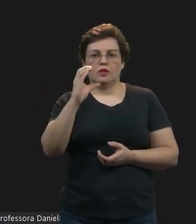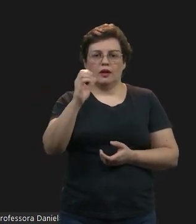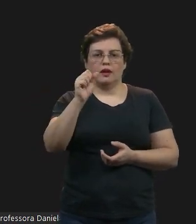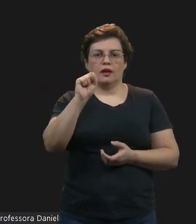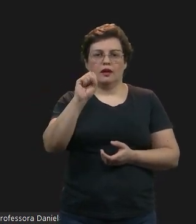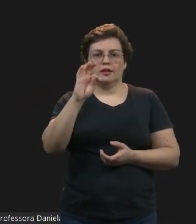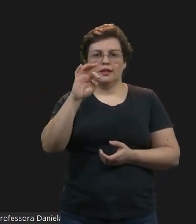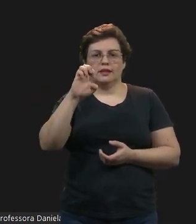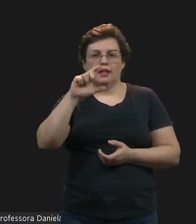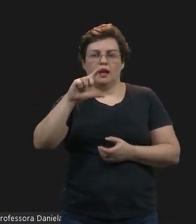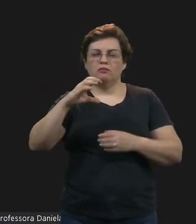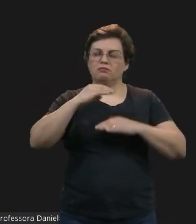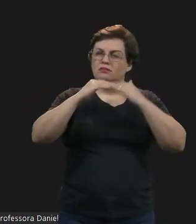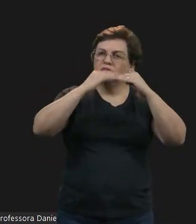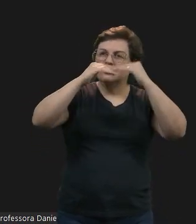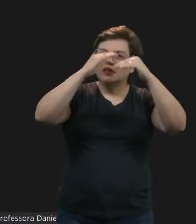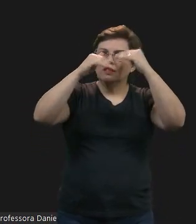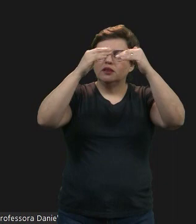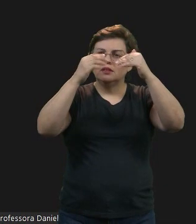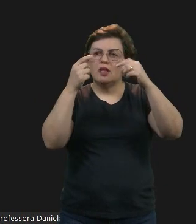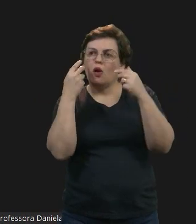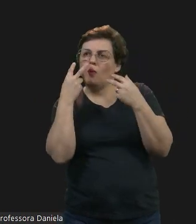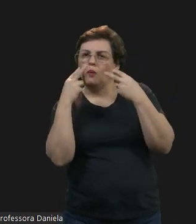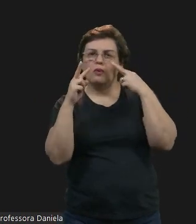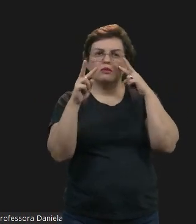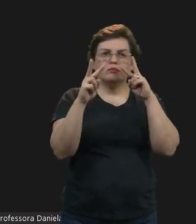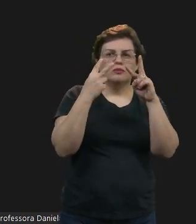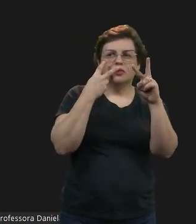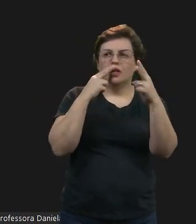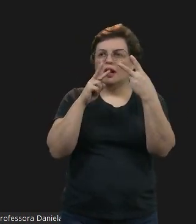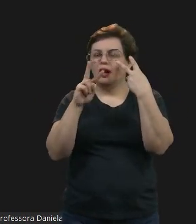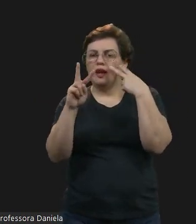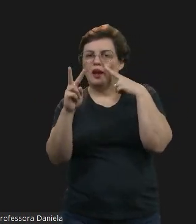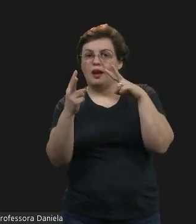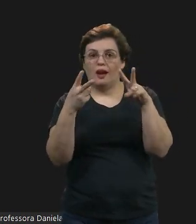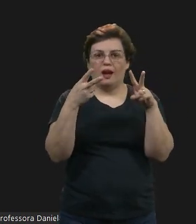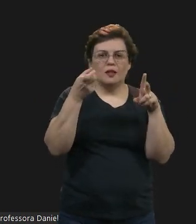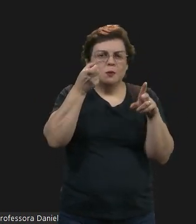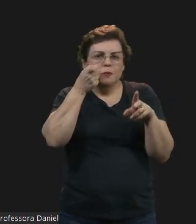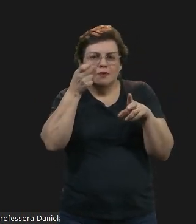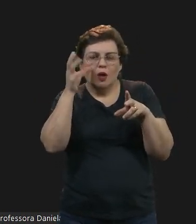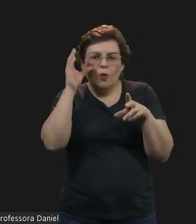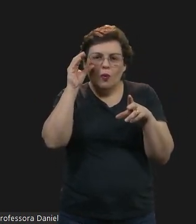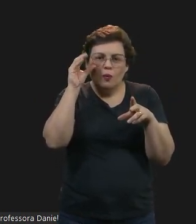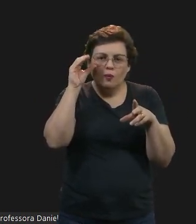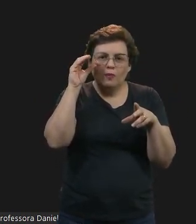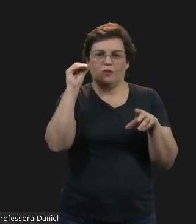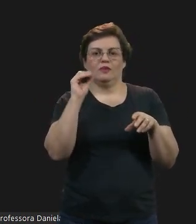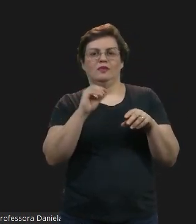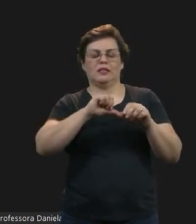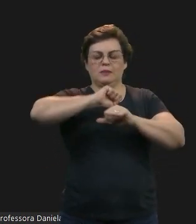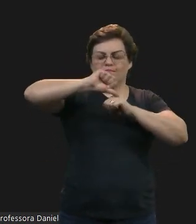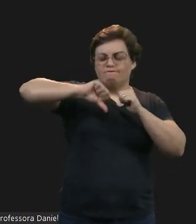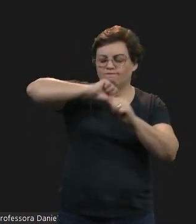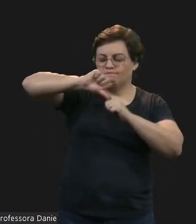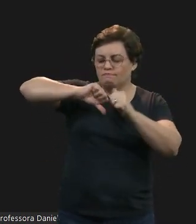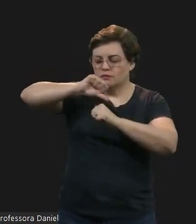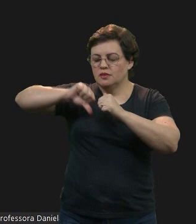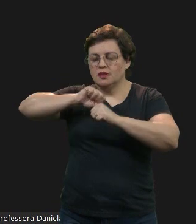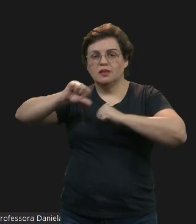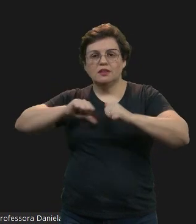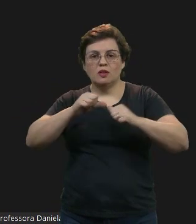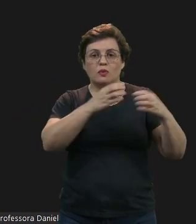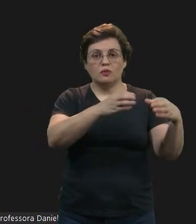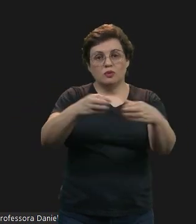construídas aos olhares curiosos de Celinho, que viu a terra virar asfalto, viu os passos se transformarem em